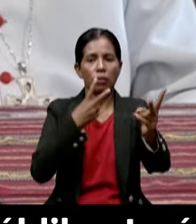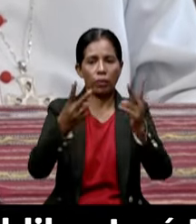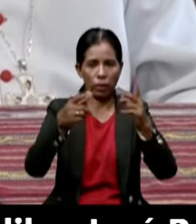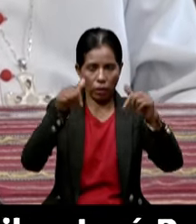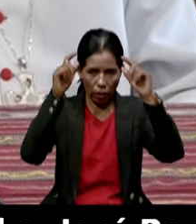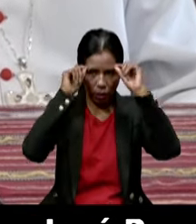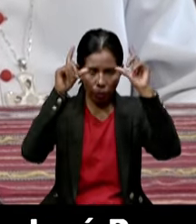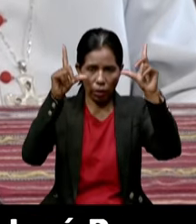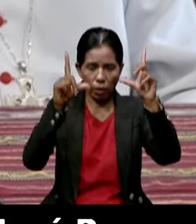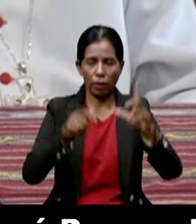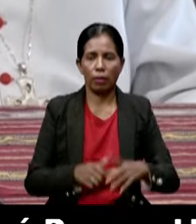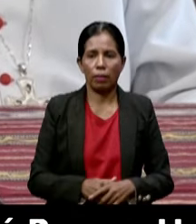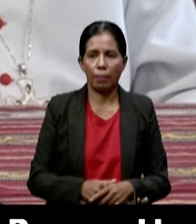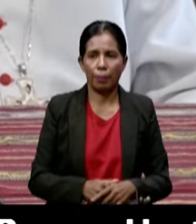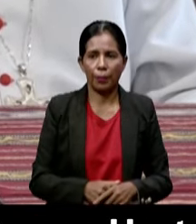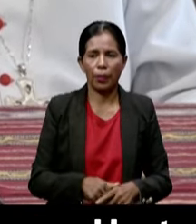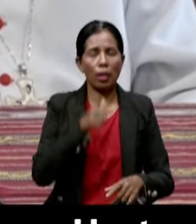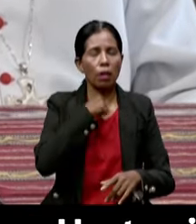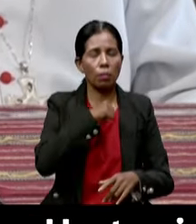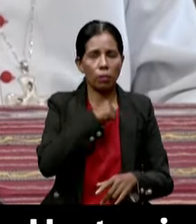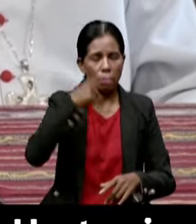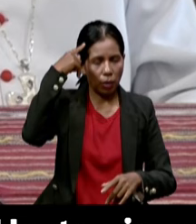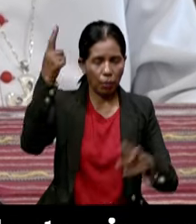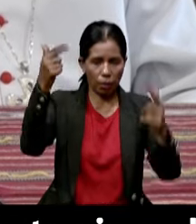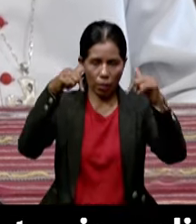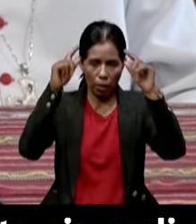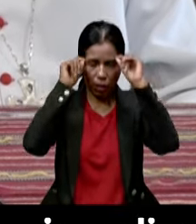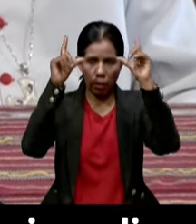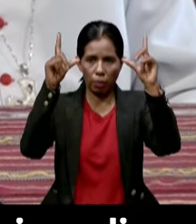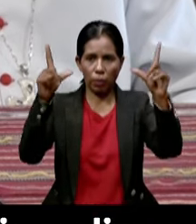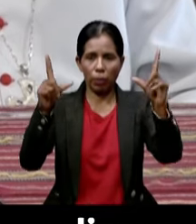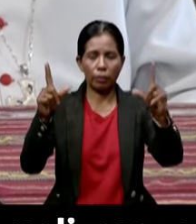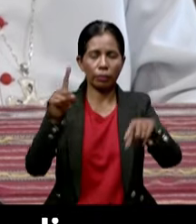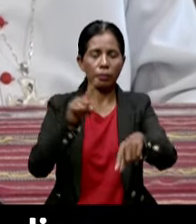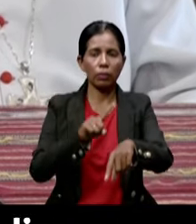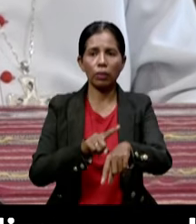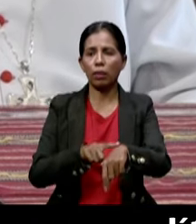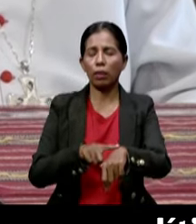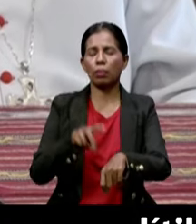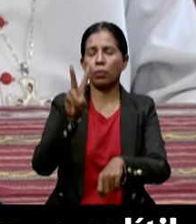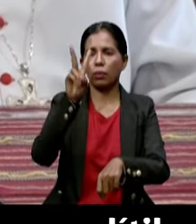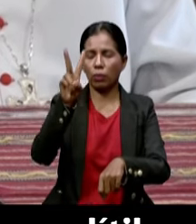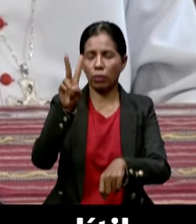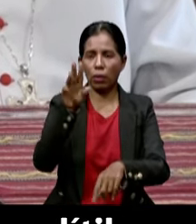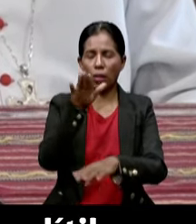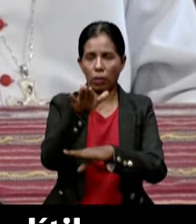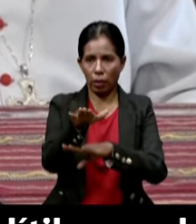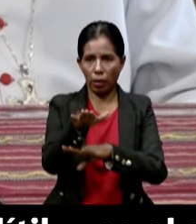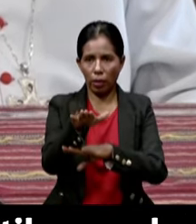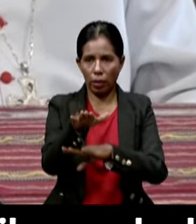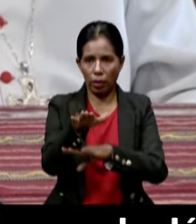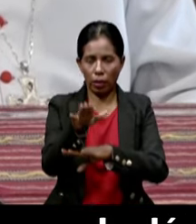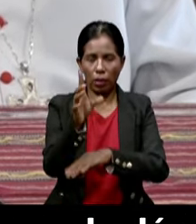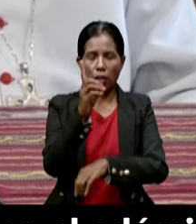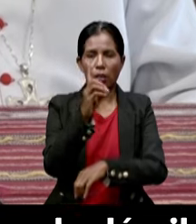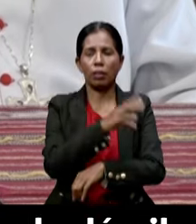Timor-Leste. O Papa chegará em Timor às 2:10 da tarde do dia